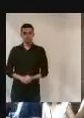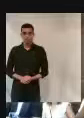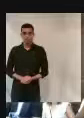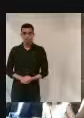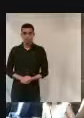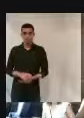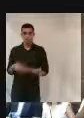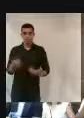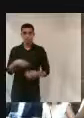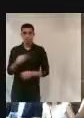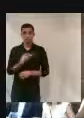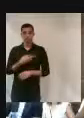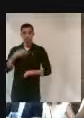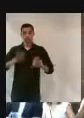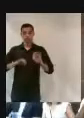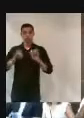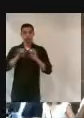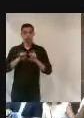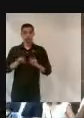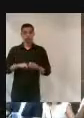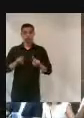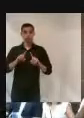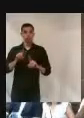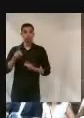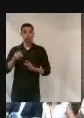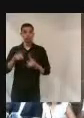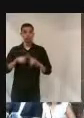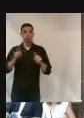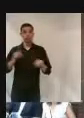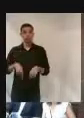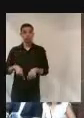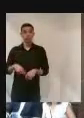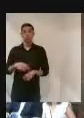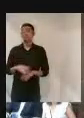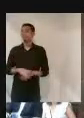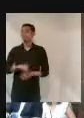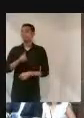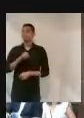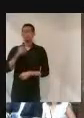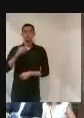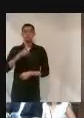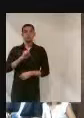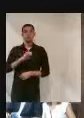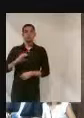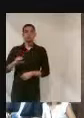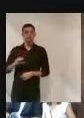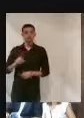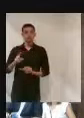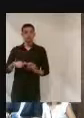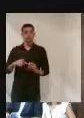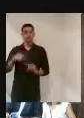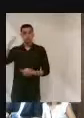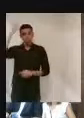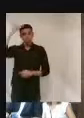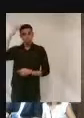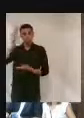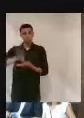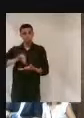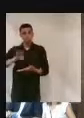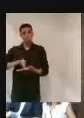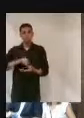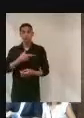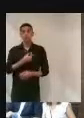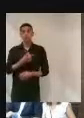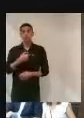estruturamos em 2006 um projeto piloto em Santa Catarina, esse piloto foi replicado no Rio de Janeiro e no Paraná, e em 2012 nós assinamos